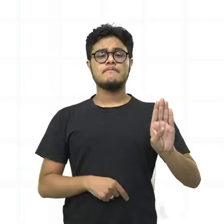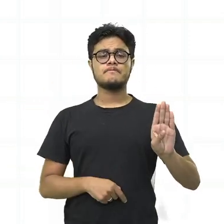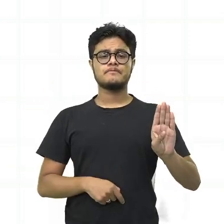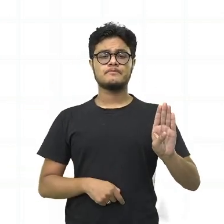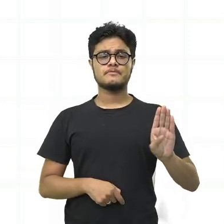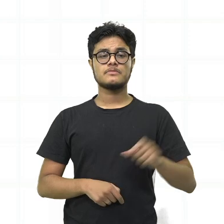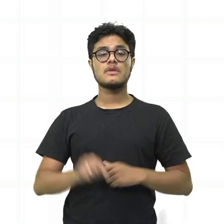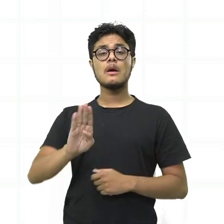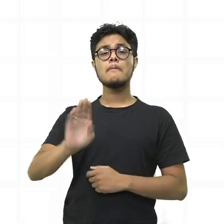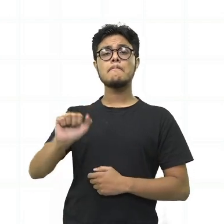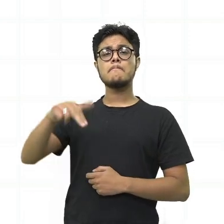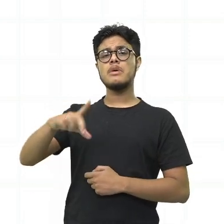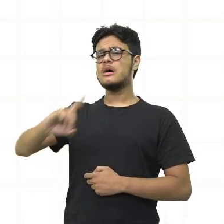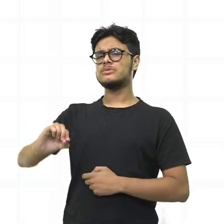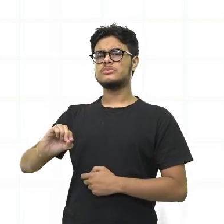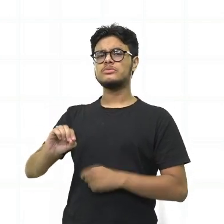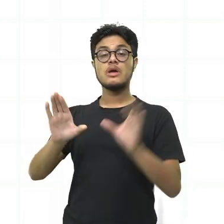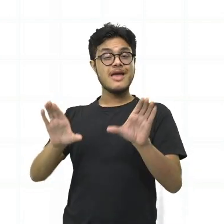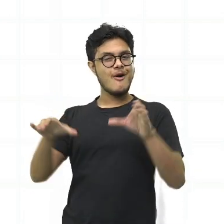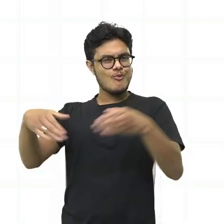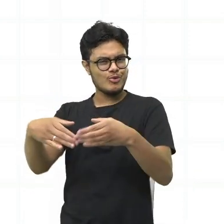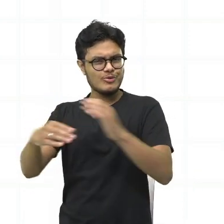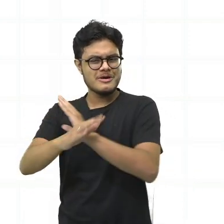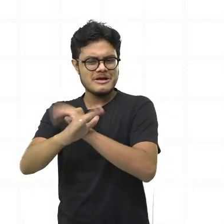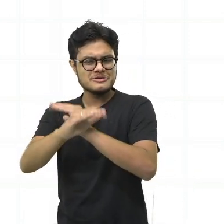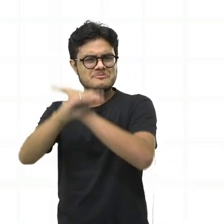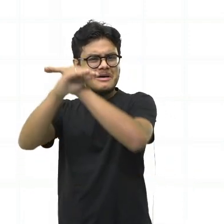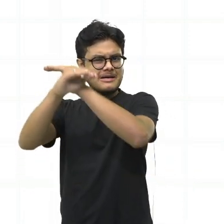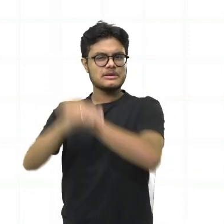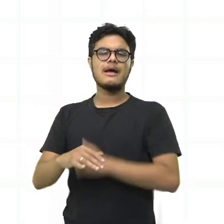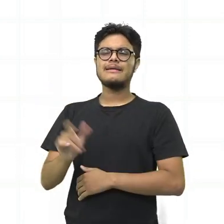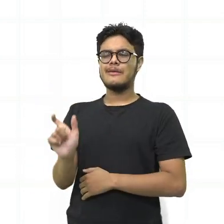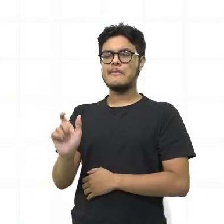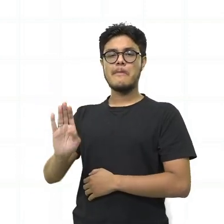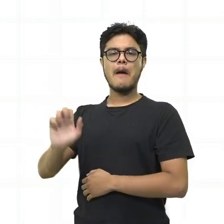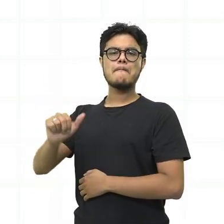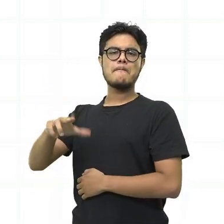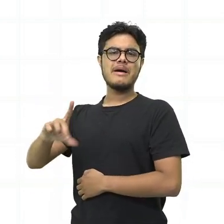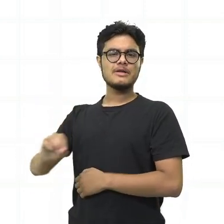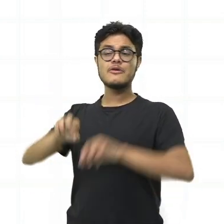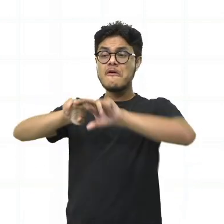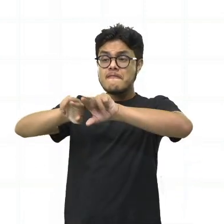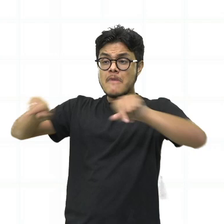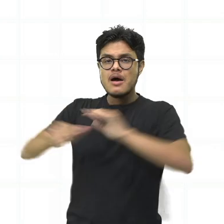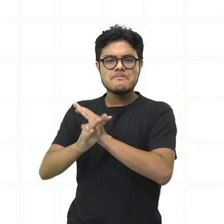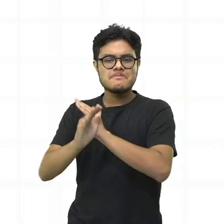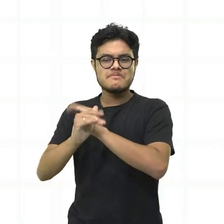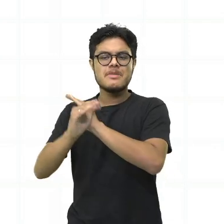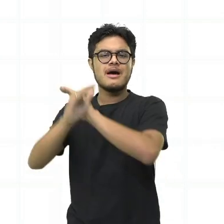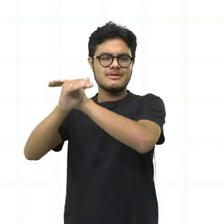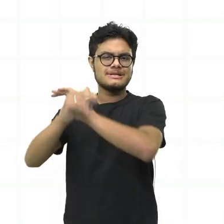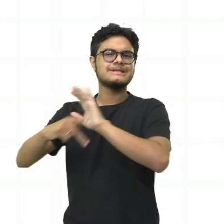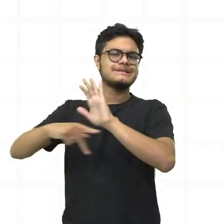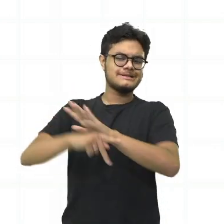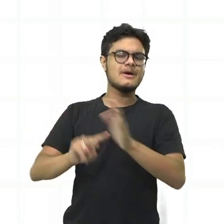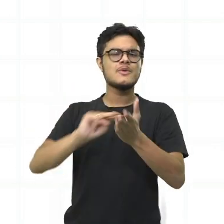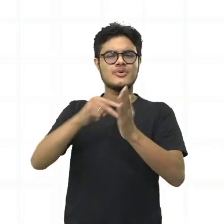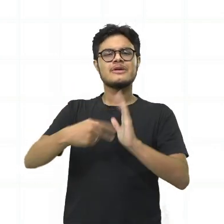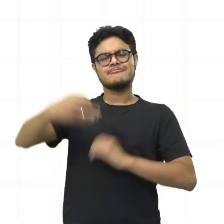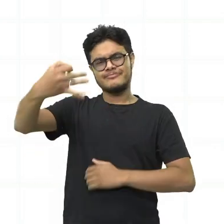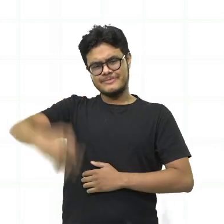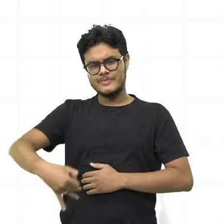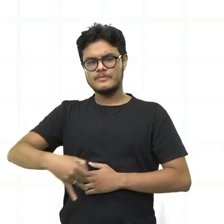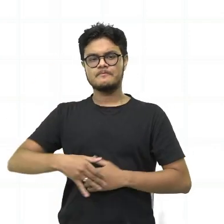né? Aves ou pássaros. Então lá vem o bando de aves ou pássaros. No real significado,